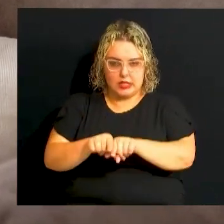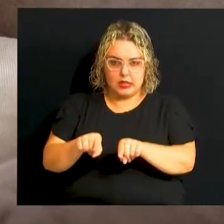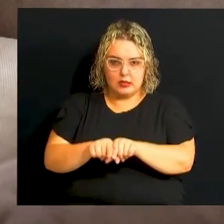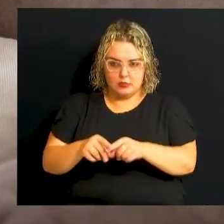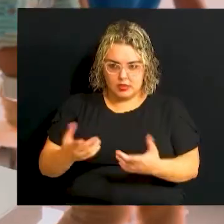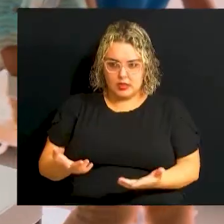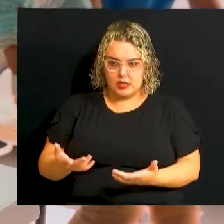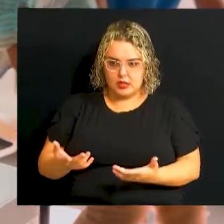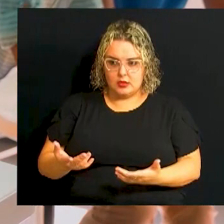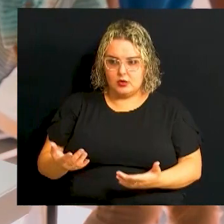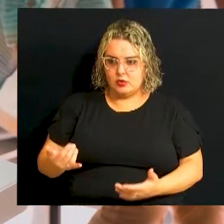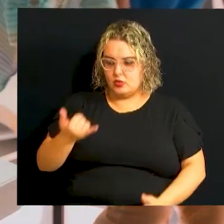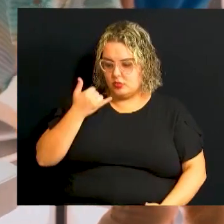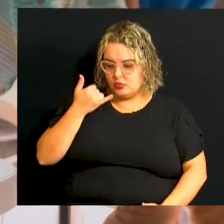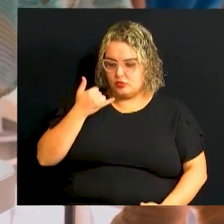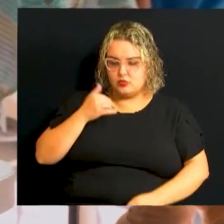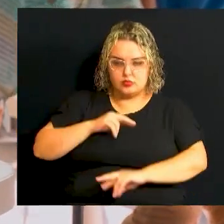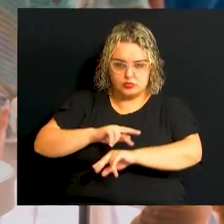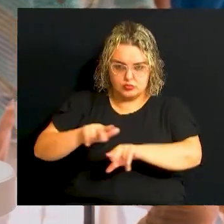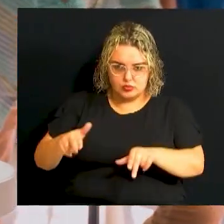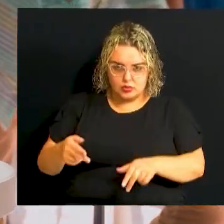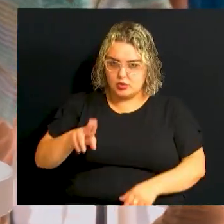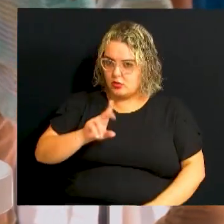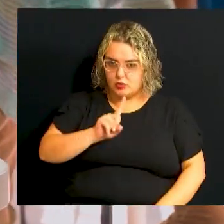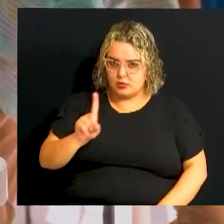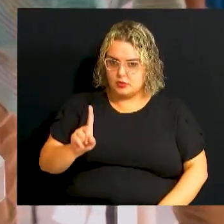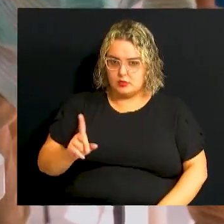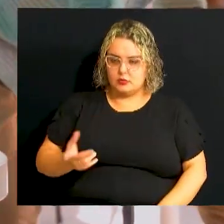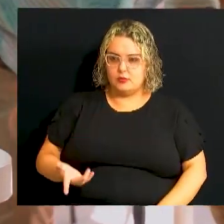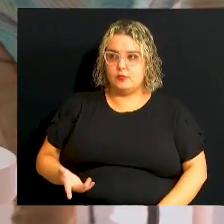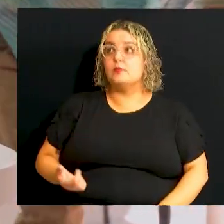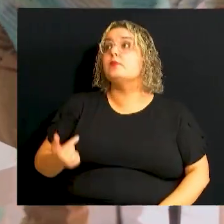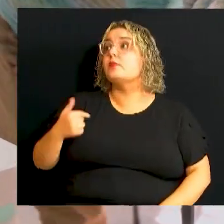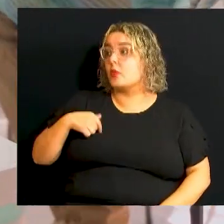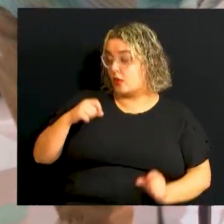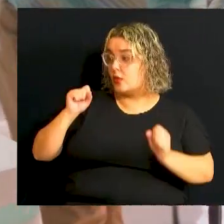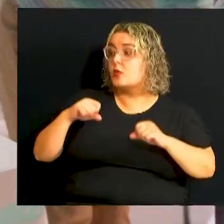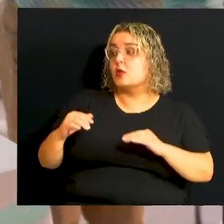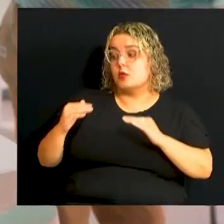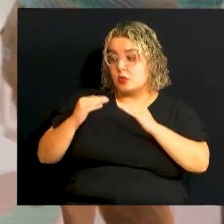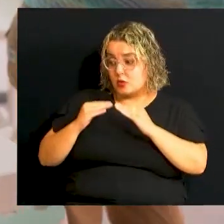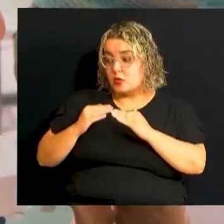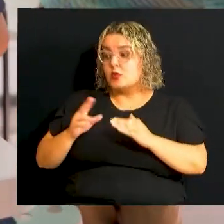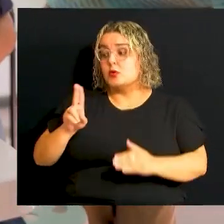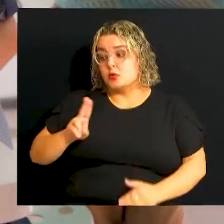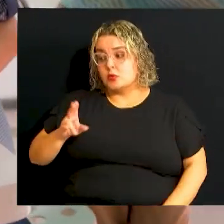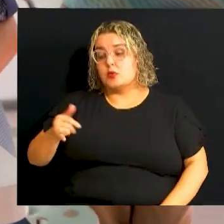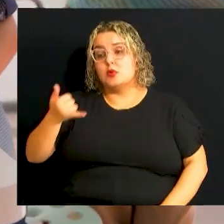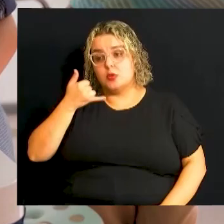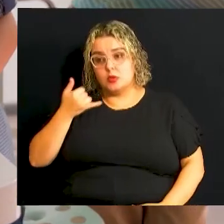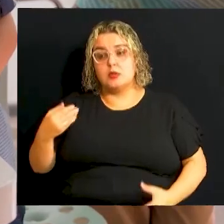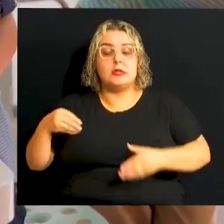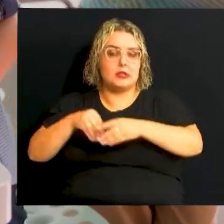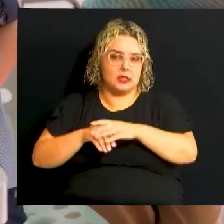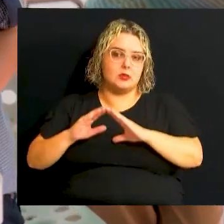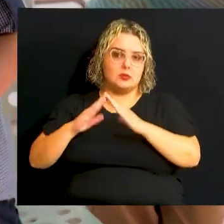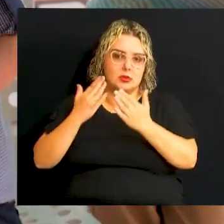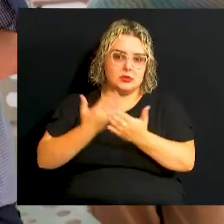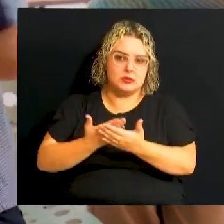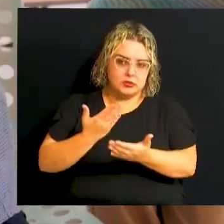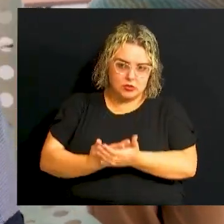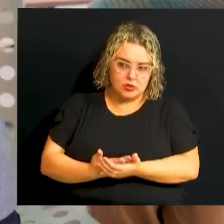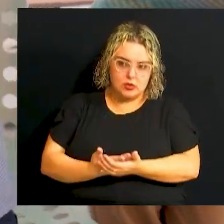utilizarem também os eletrônicos ou não? Eu sou sim a favor do uso do eletrônico nas escolas,